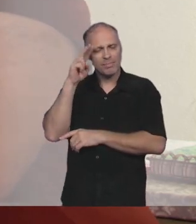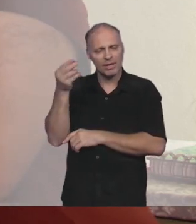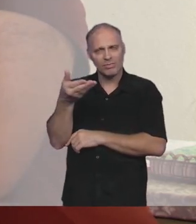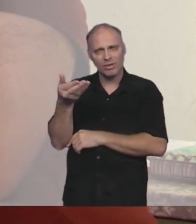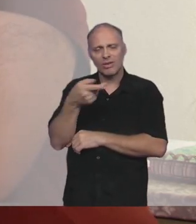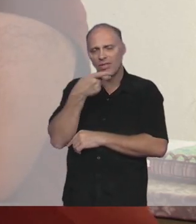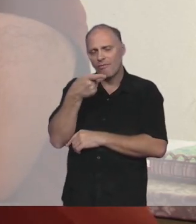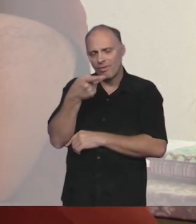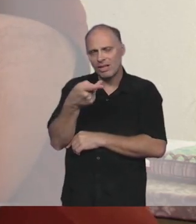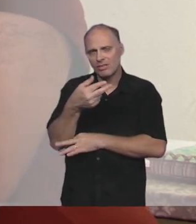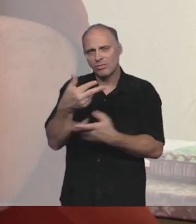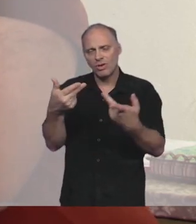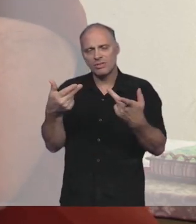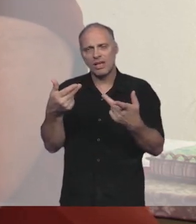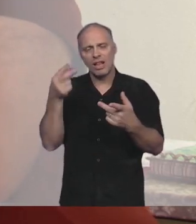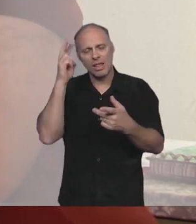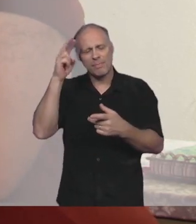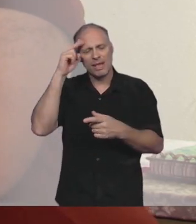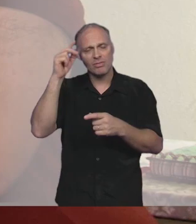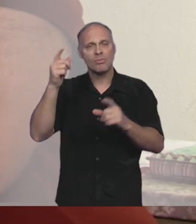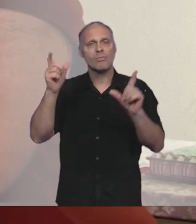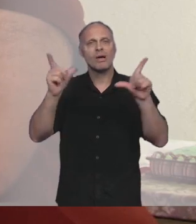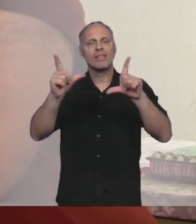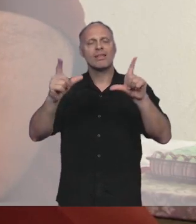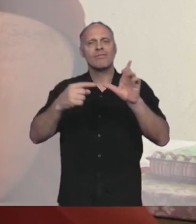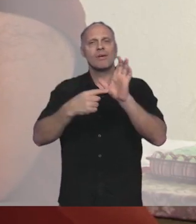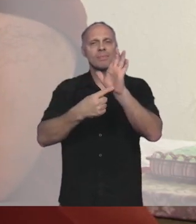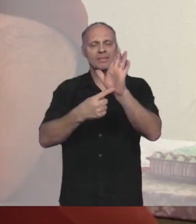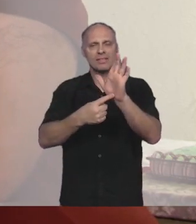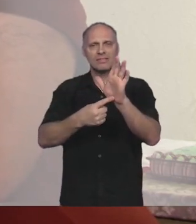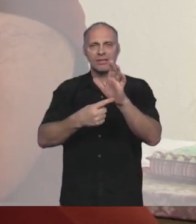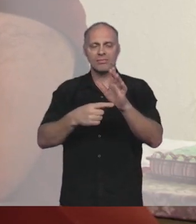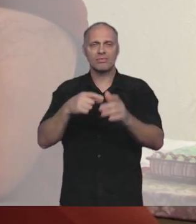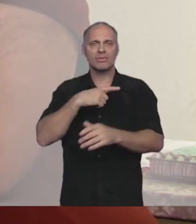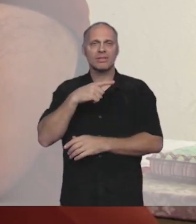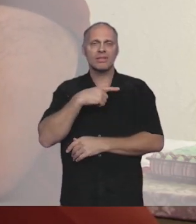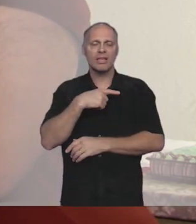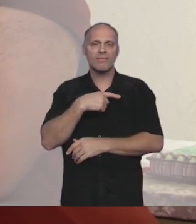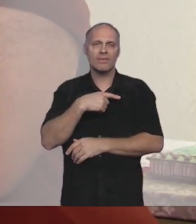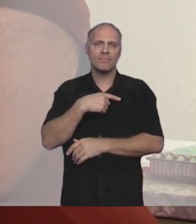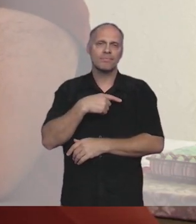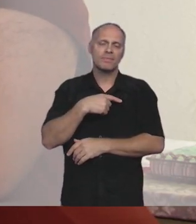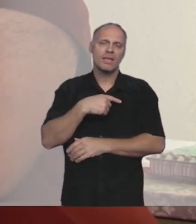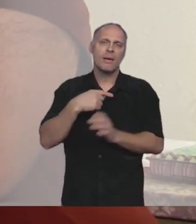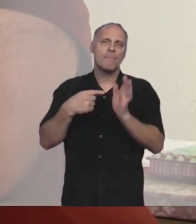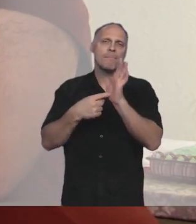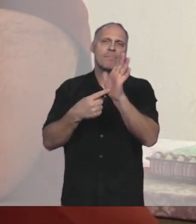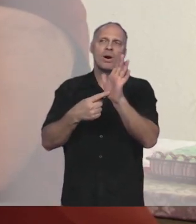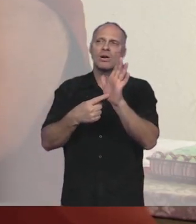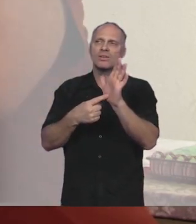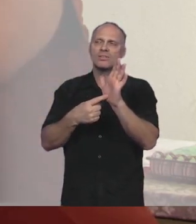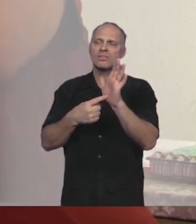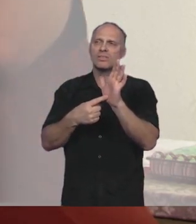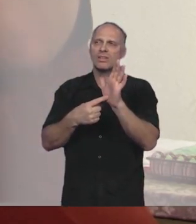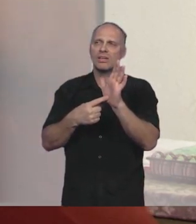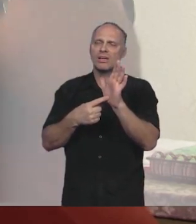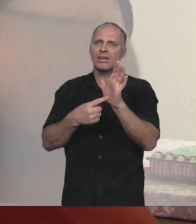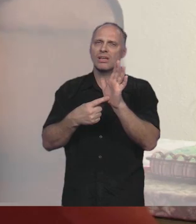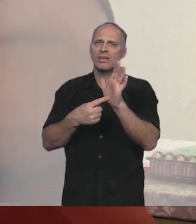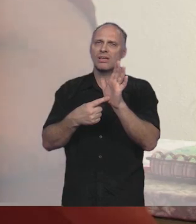que o José Wilker mostra para Iona Magalhães as antenas de TV, né? Quer dizer,